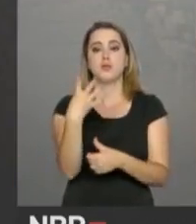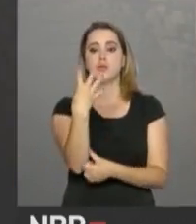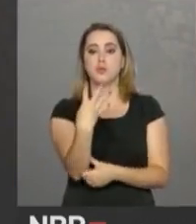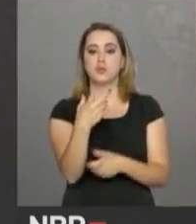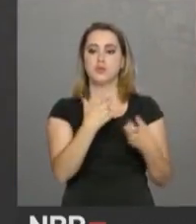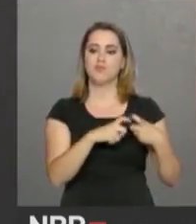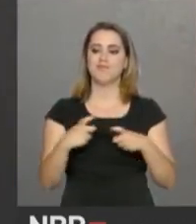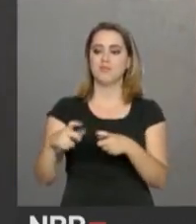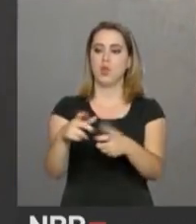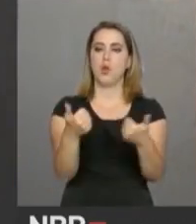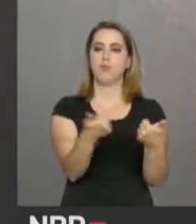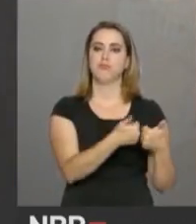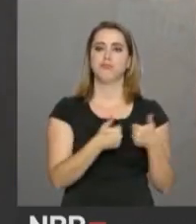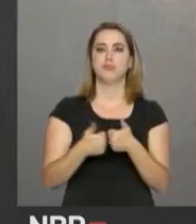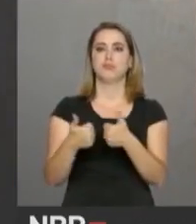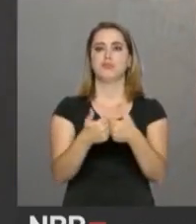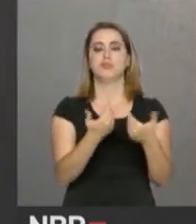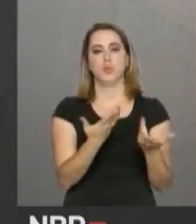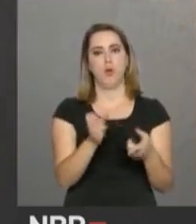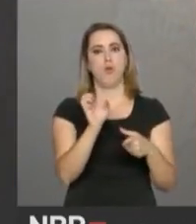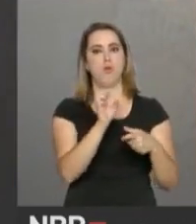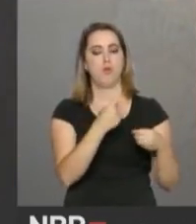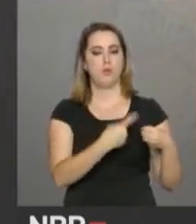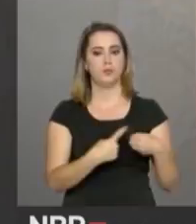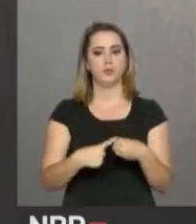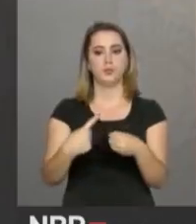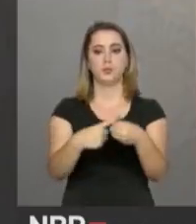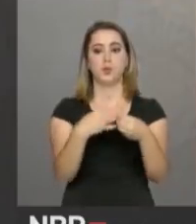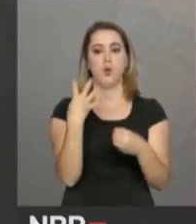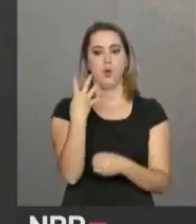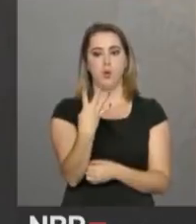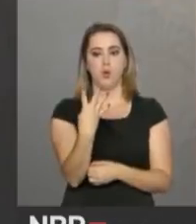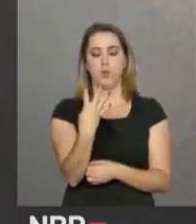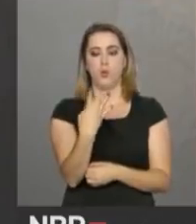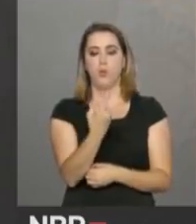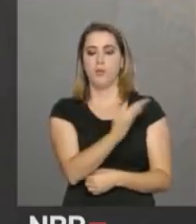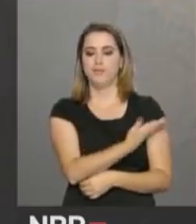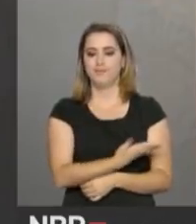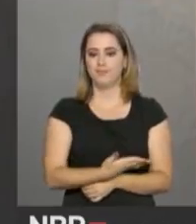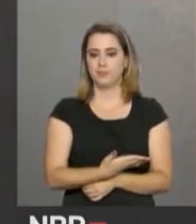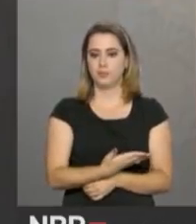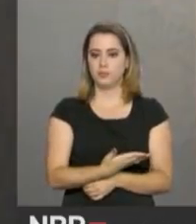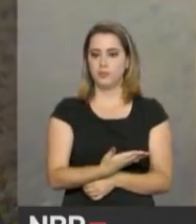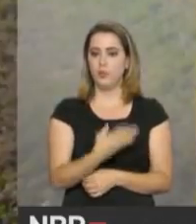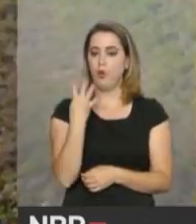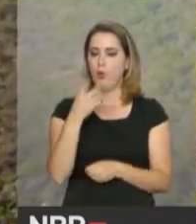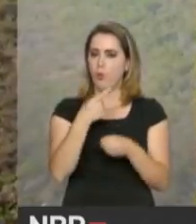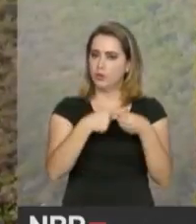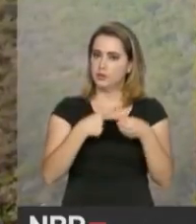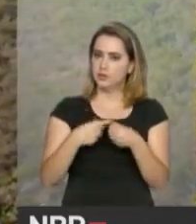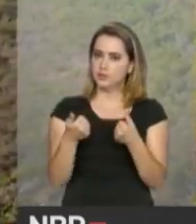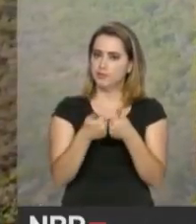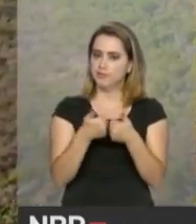4 municípios: São Raimundo Nonato, Coronel José Dias, João Costa e Brejo do Piauí.